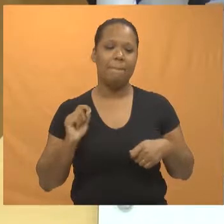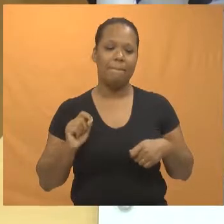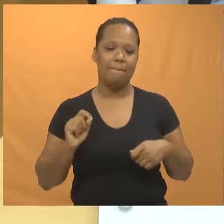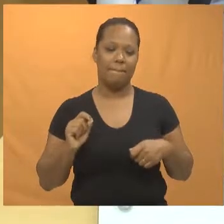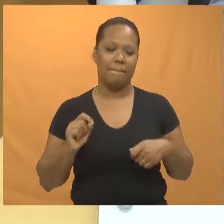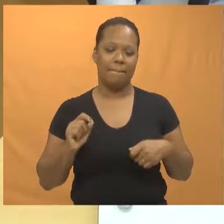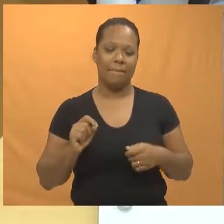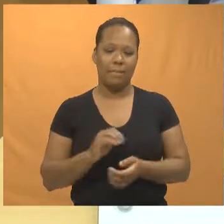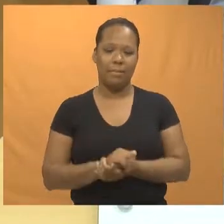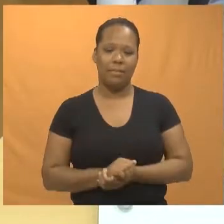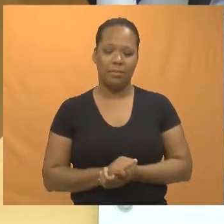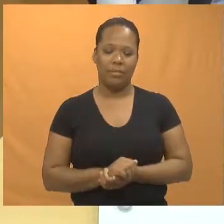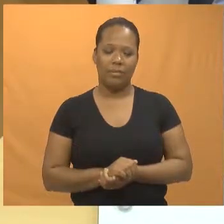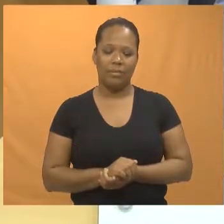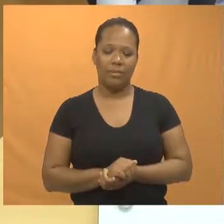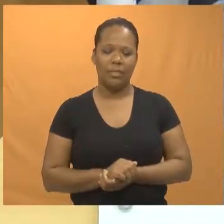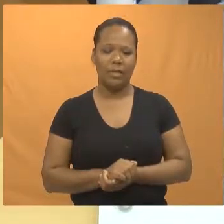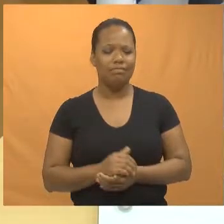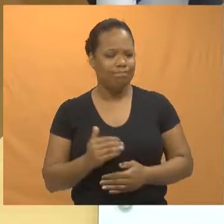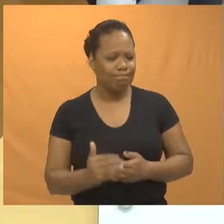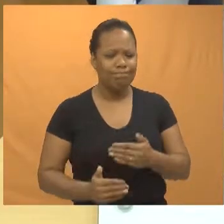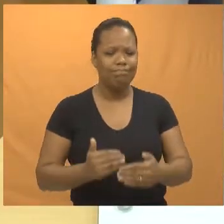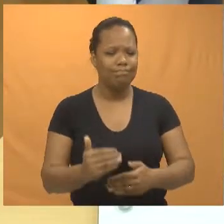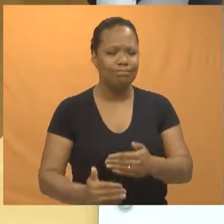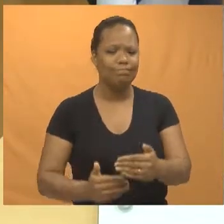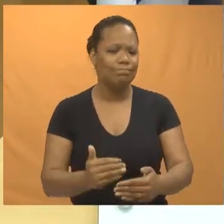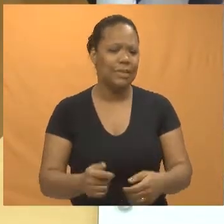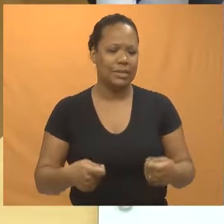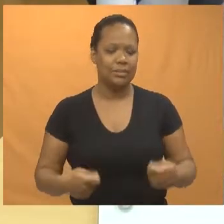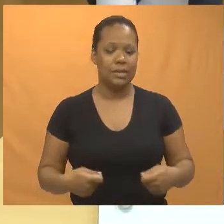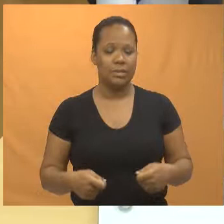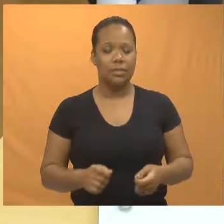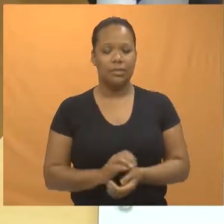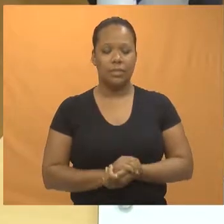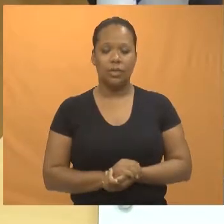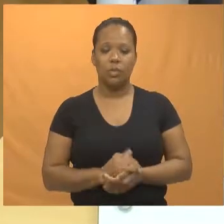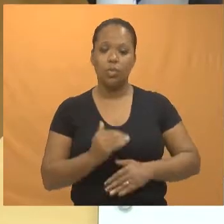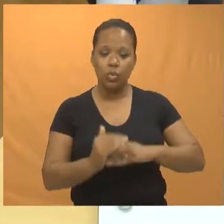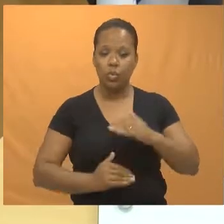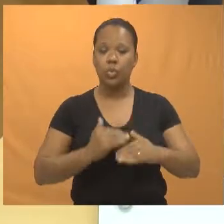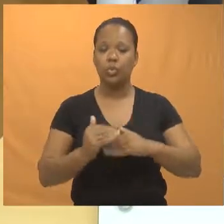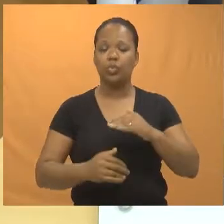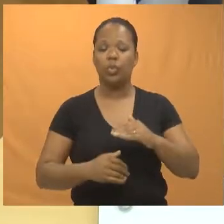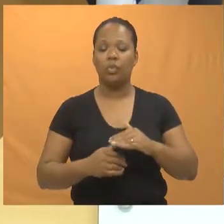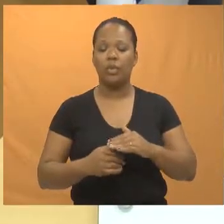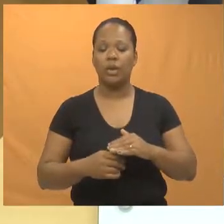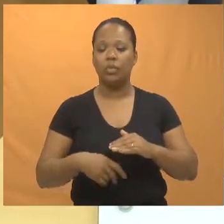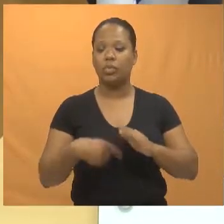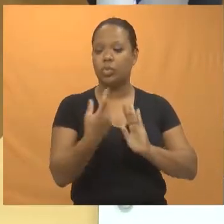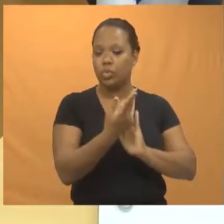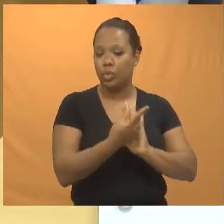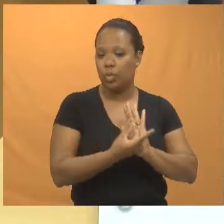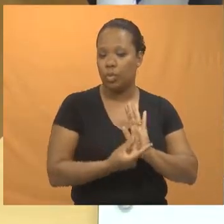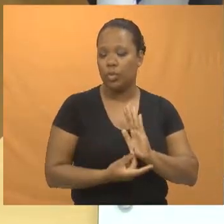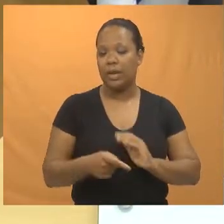que a gente dê passos maiores, né? Sobretudo no desenvolvimento econômico da cidade. Eu